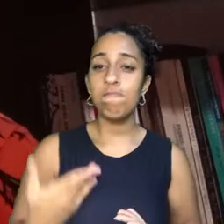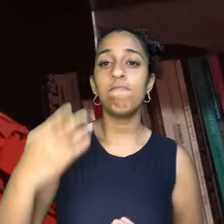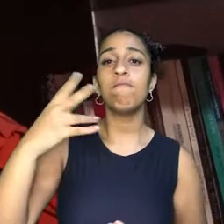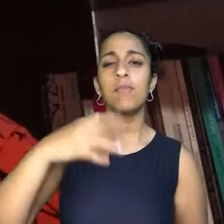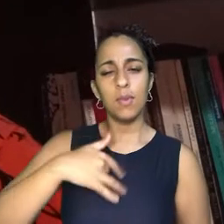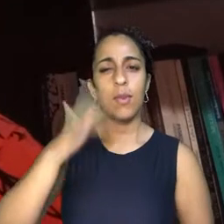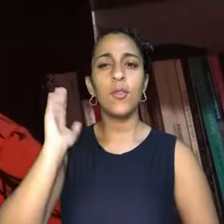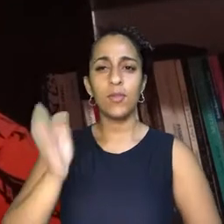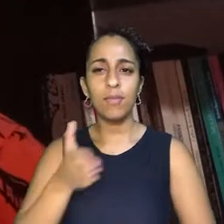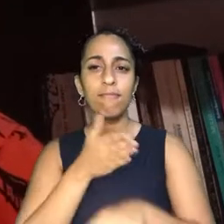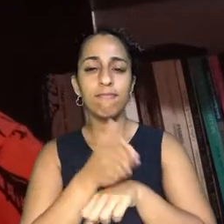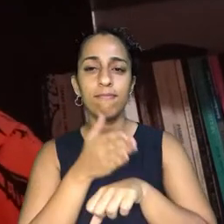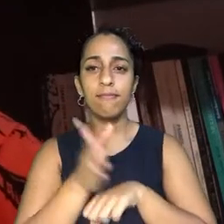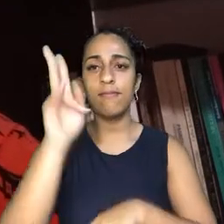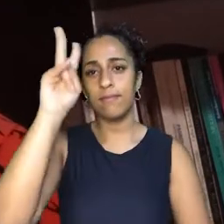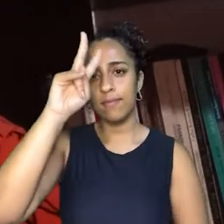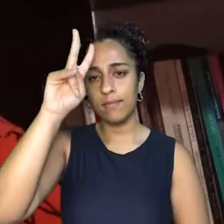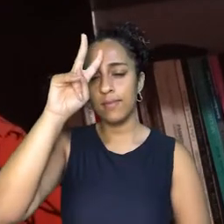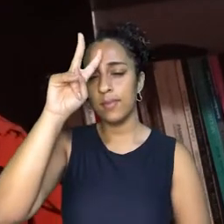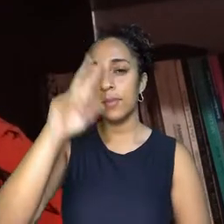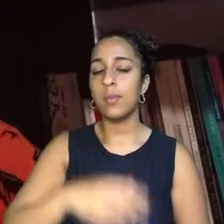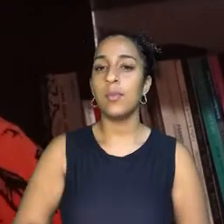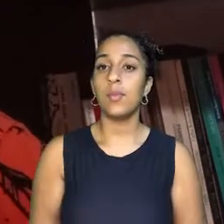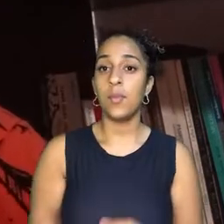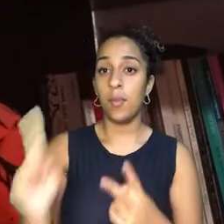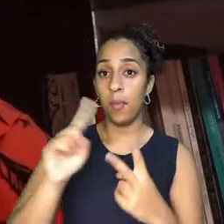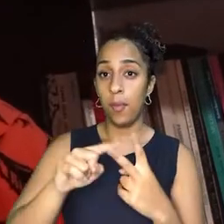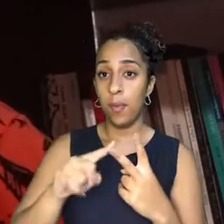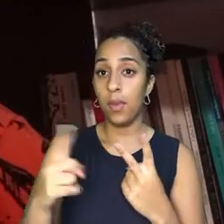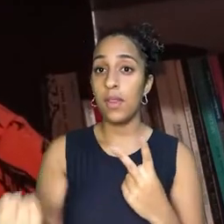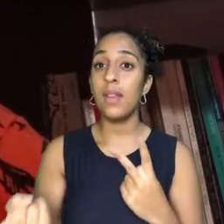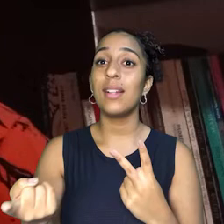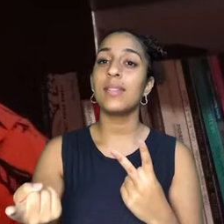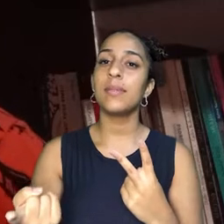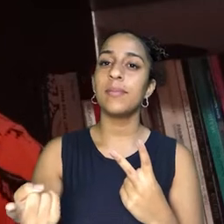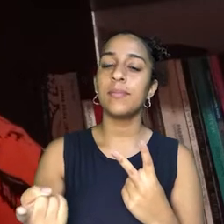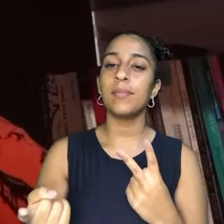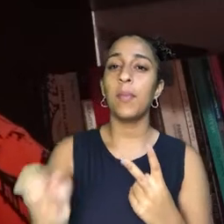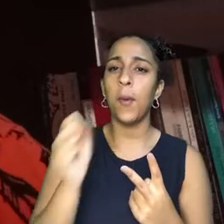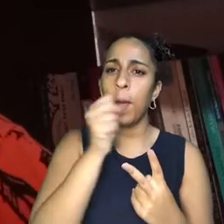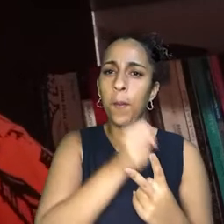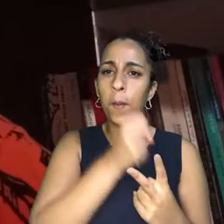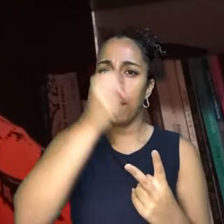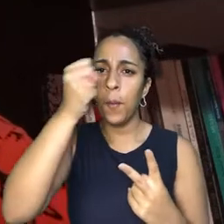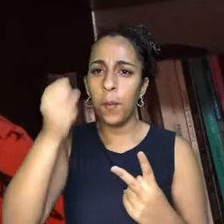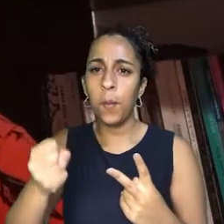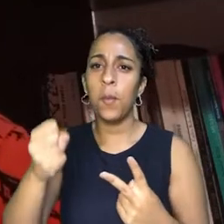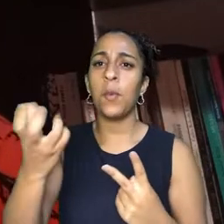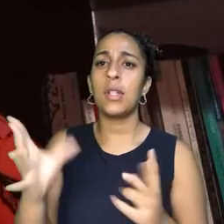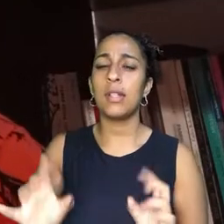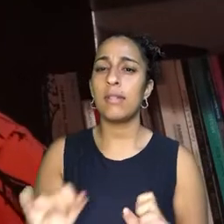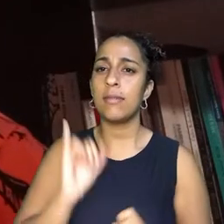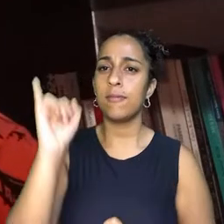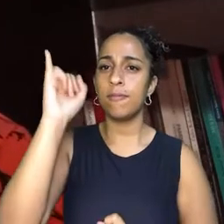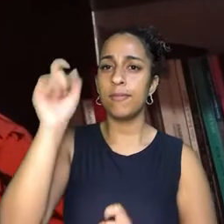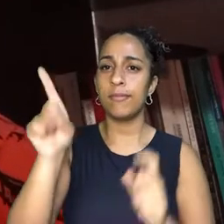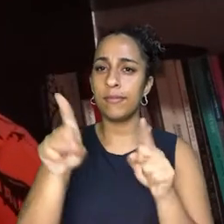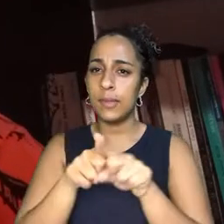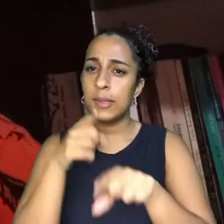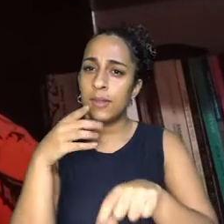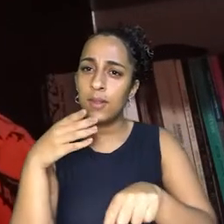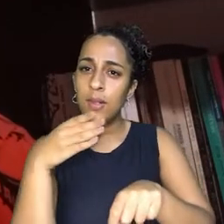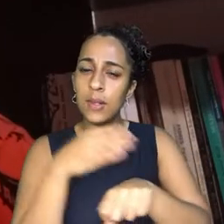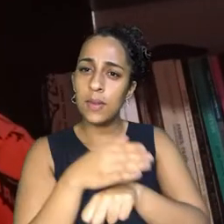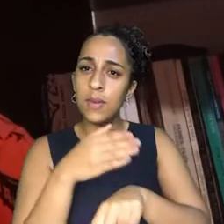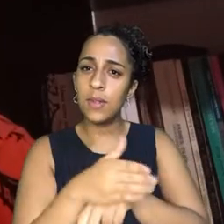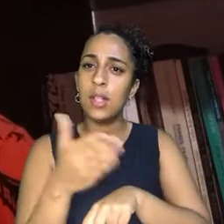o segundo elemento o protagonismo desses sujeito subalternizados pelo poder e pelo saber historiográfico inclusive